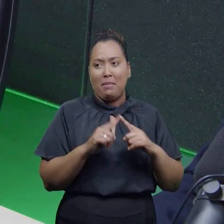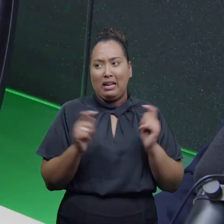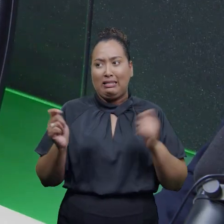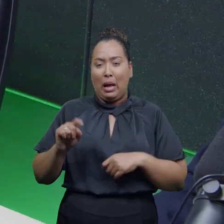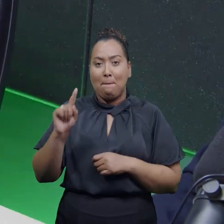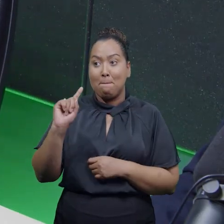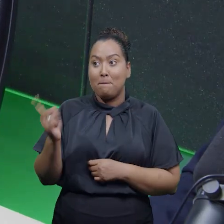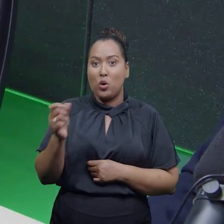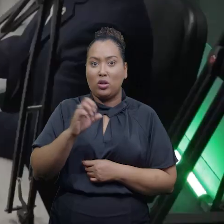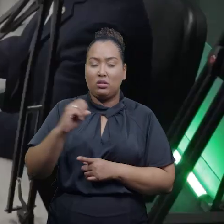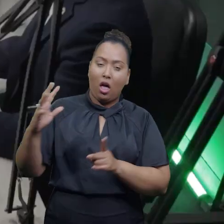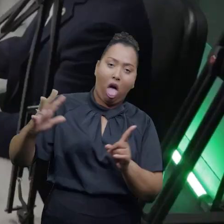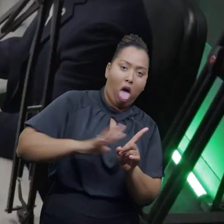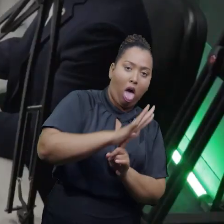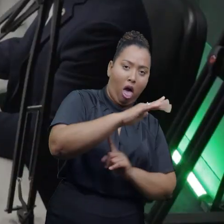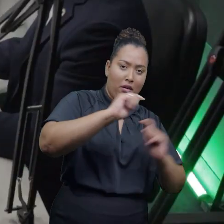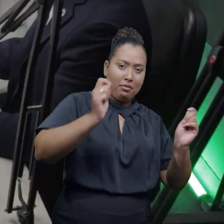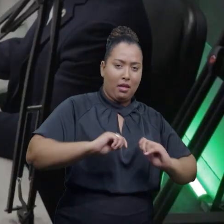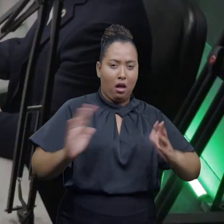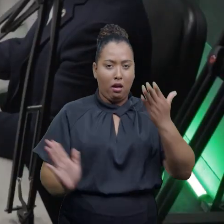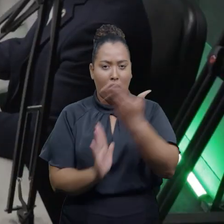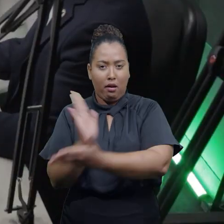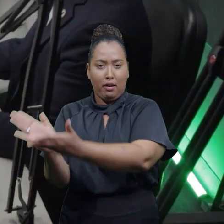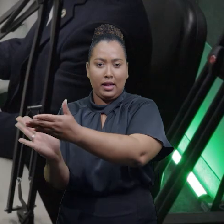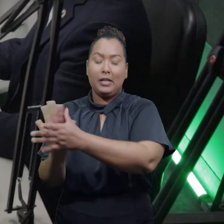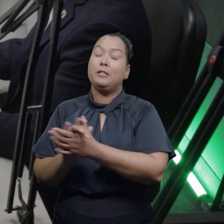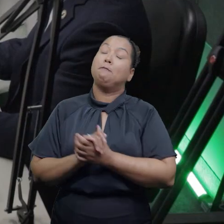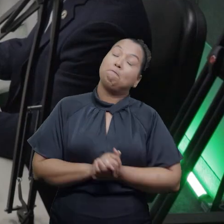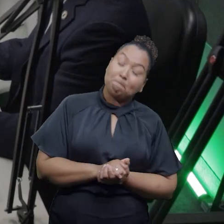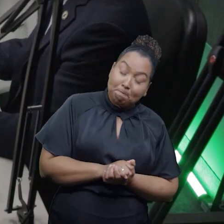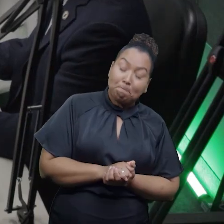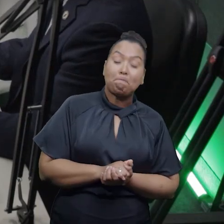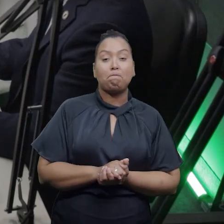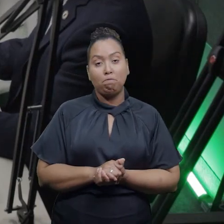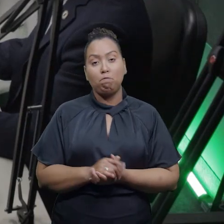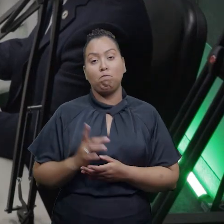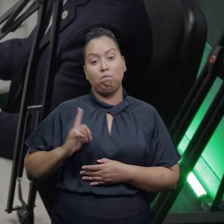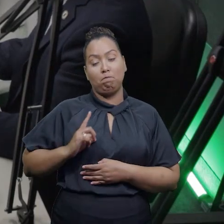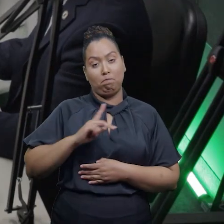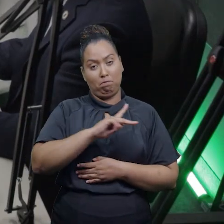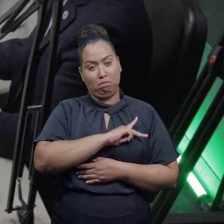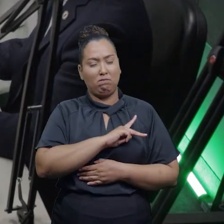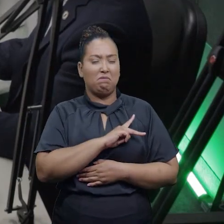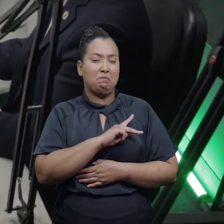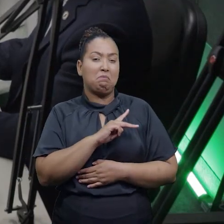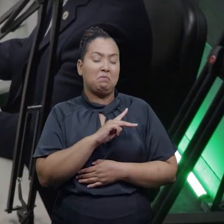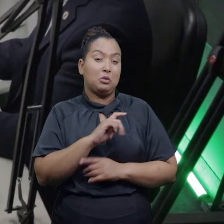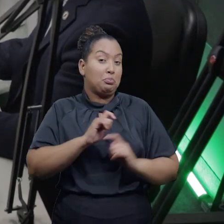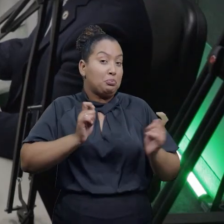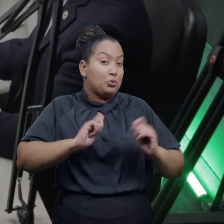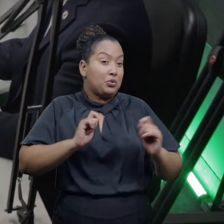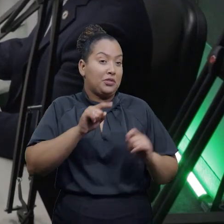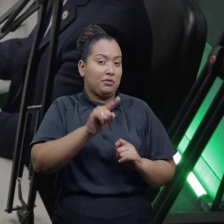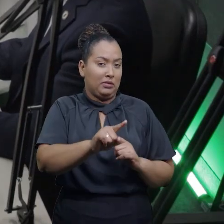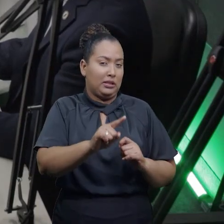para atender essa população? Então, eu acho talvez assim, a Defensoria Pública deve ter certamente assim, um